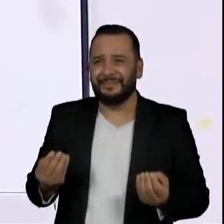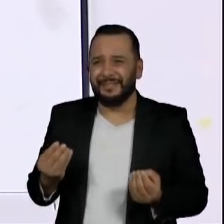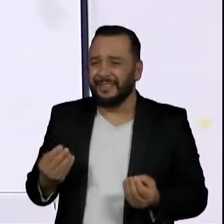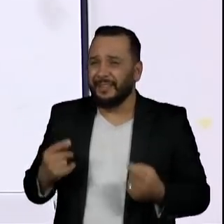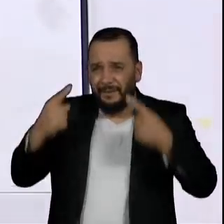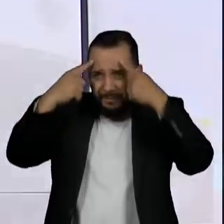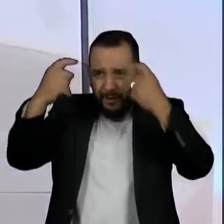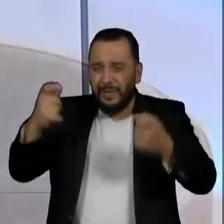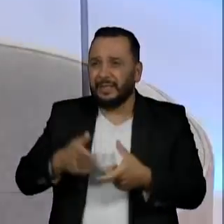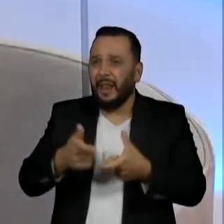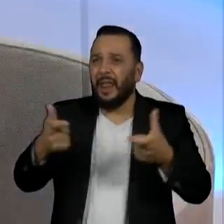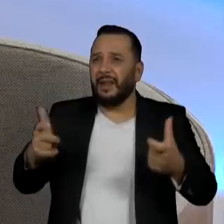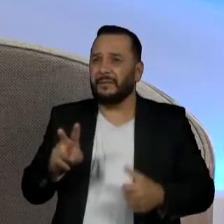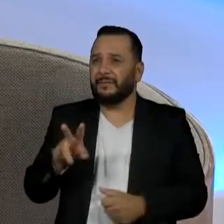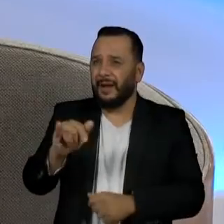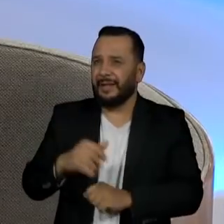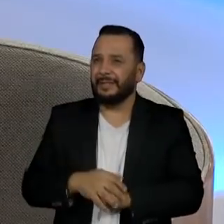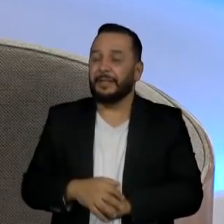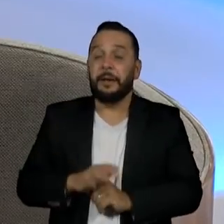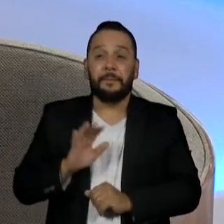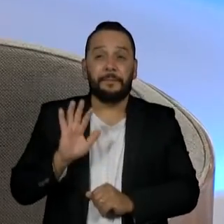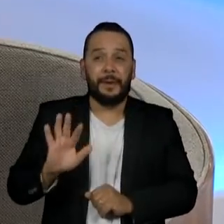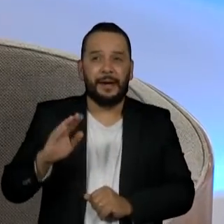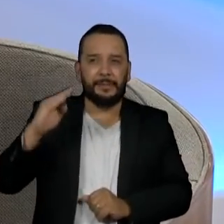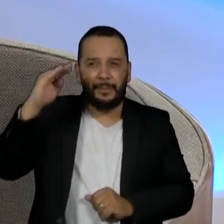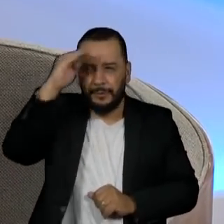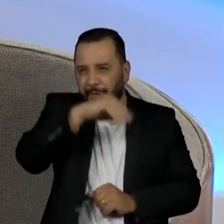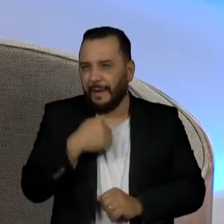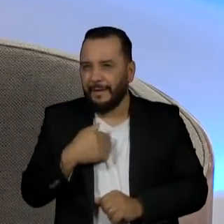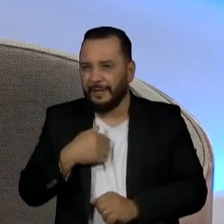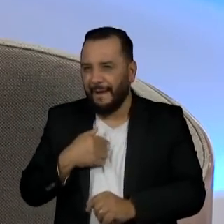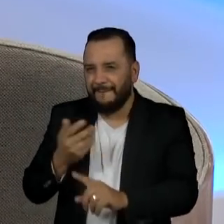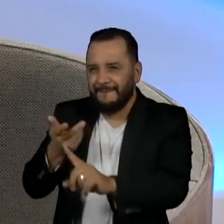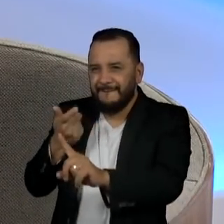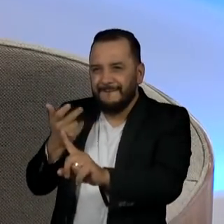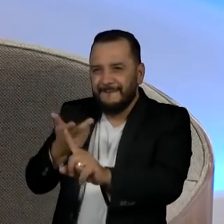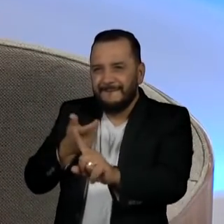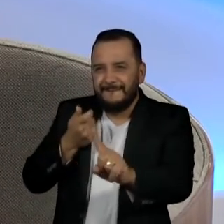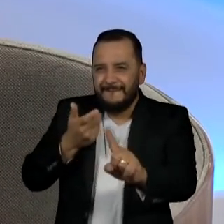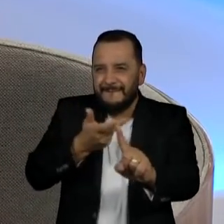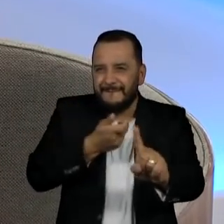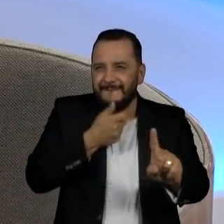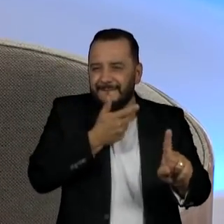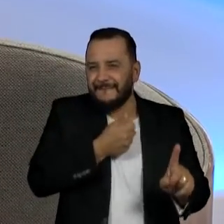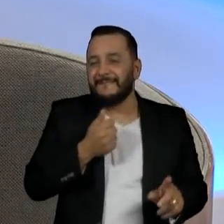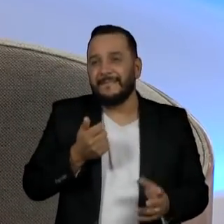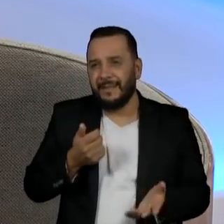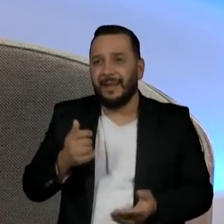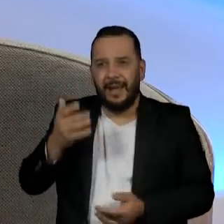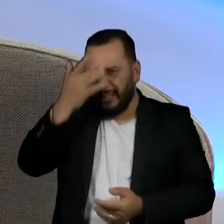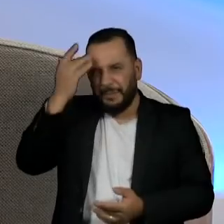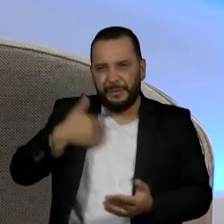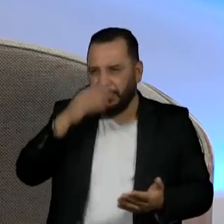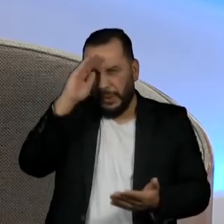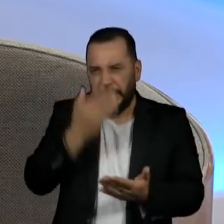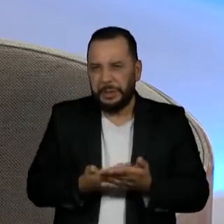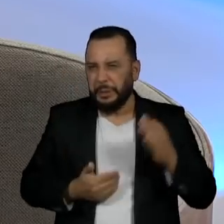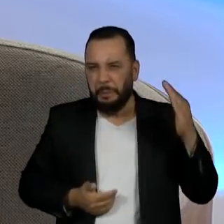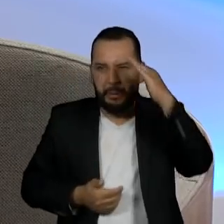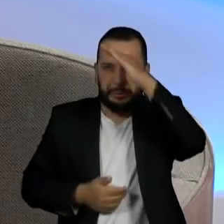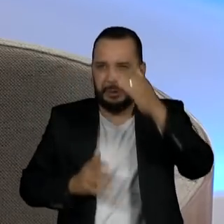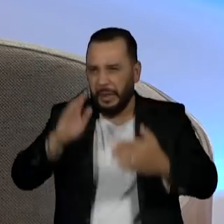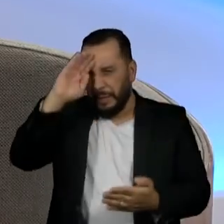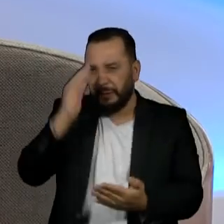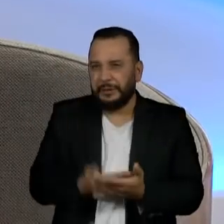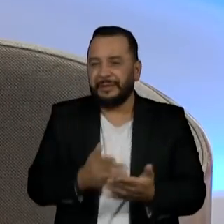ainda. Mas o que ele fez? Ele captou essa população. Havia um descrédito em relação à candidatura de Jair Bolsonaro, né? Porque